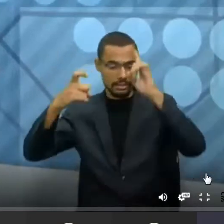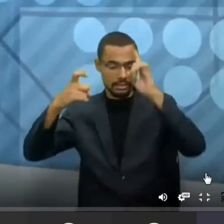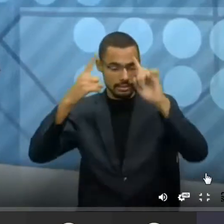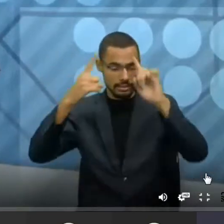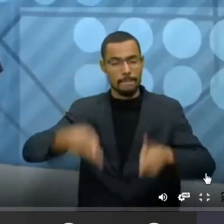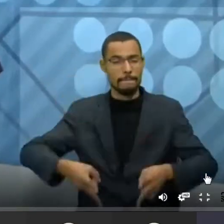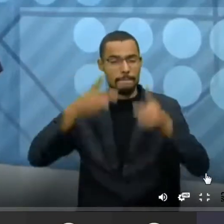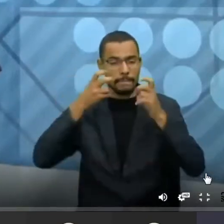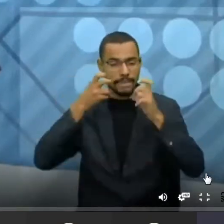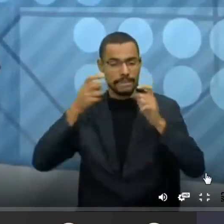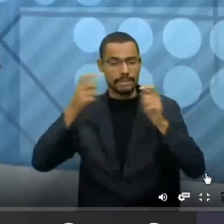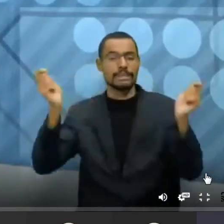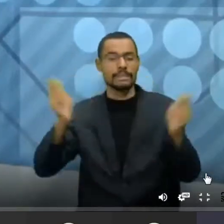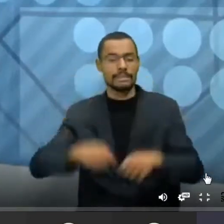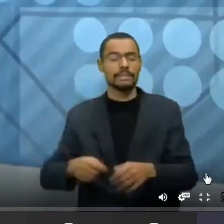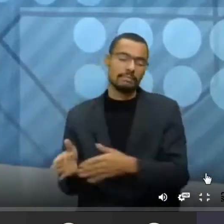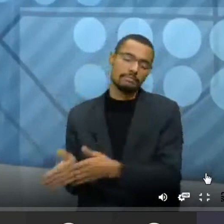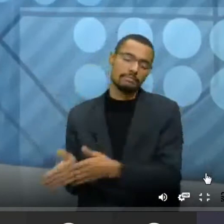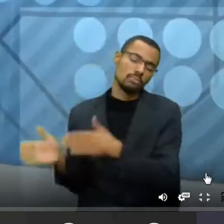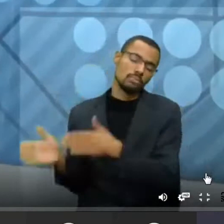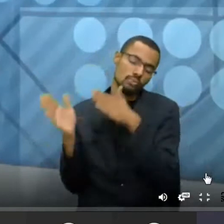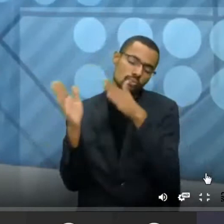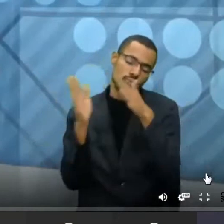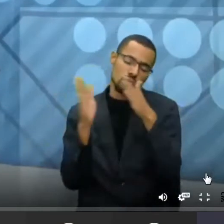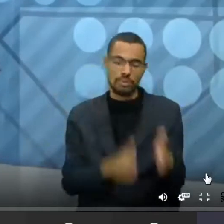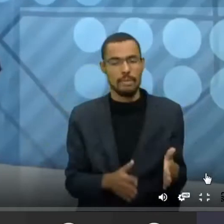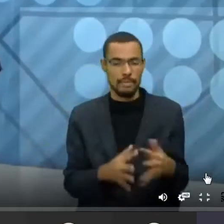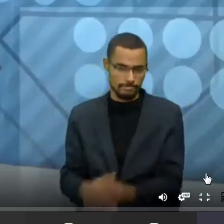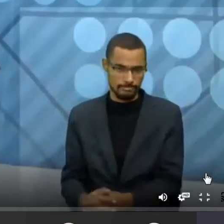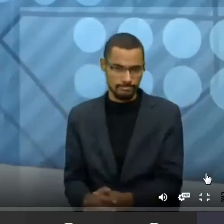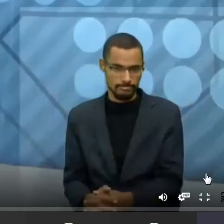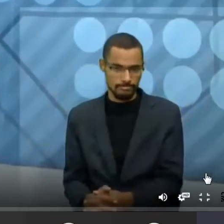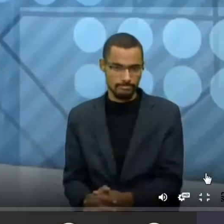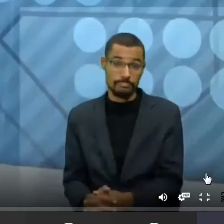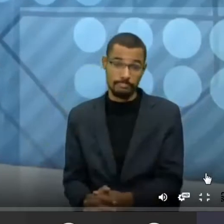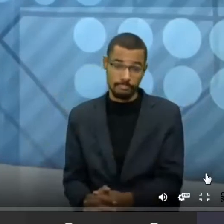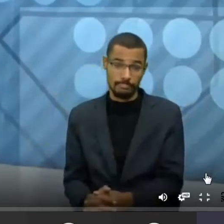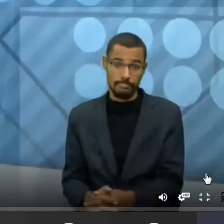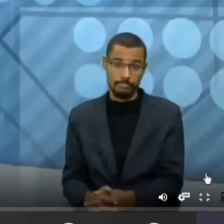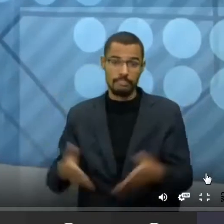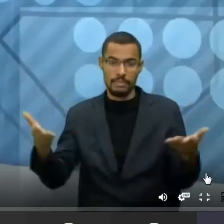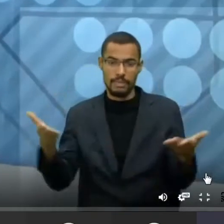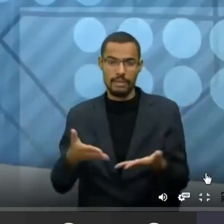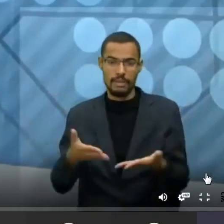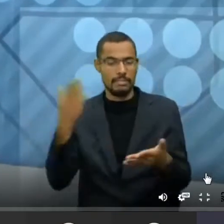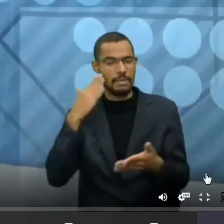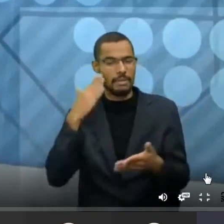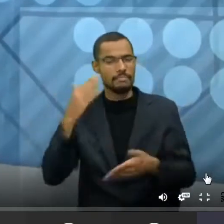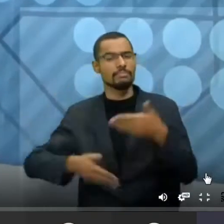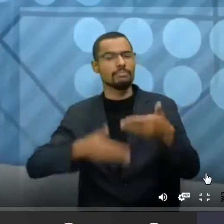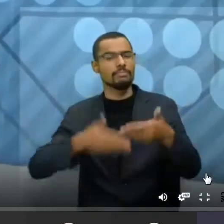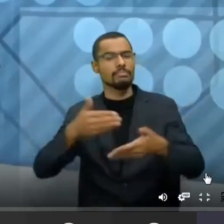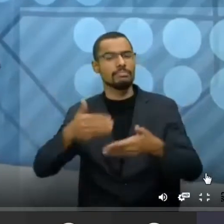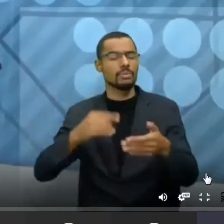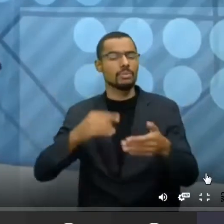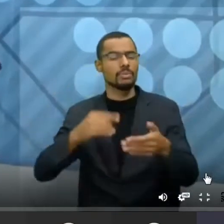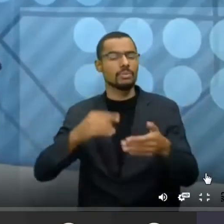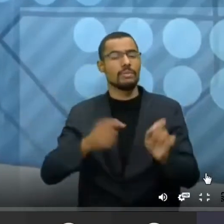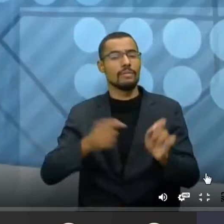lâminas observadas, então, desde o menor aumento para o maior aumento. Então, agora nós vamos conhecer os procedimentos que nós